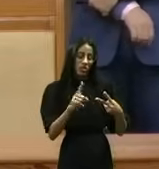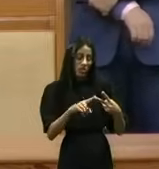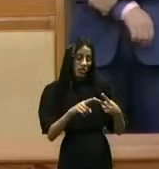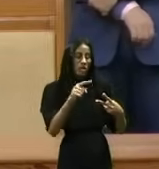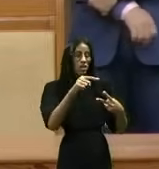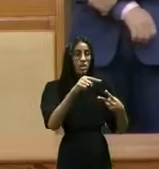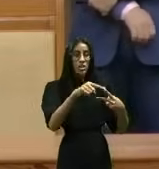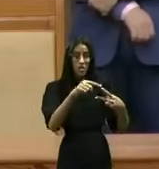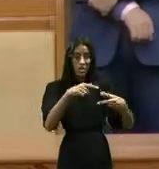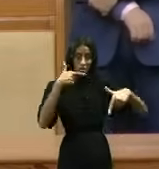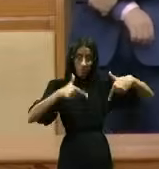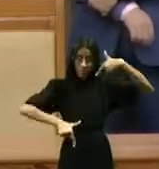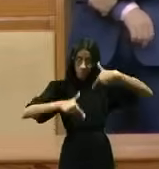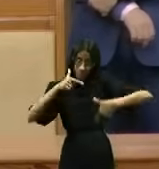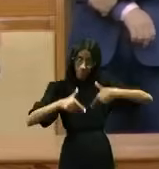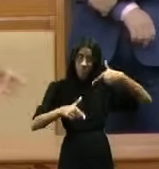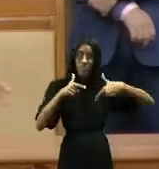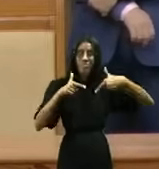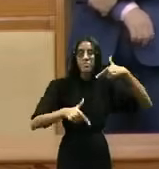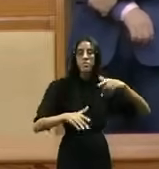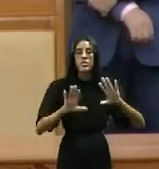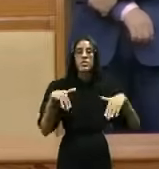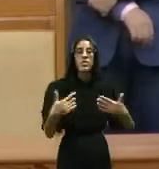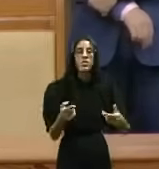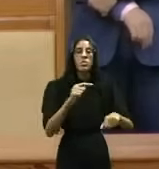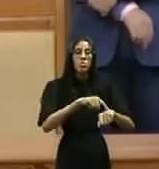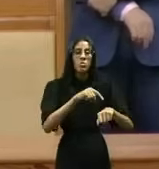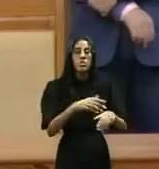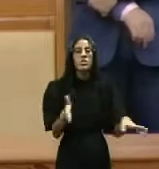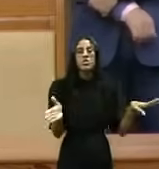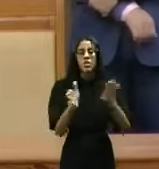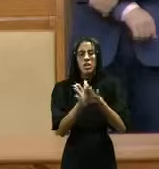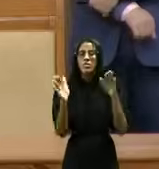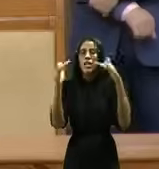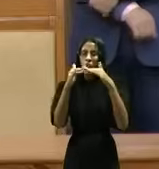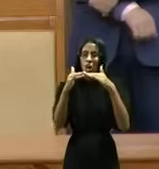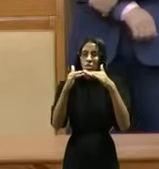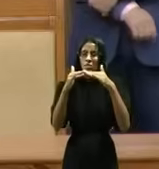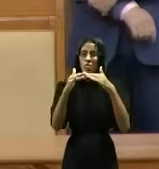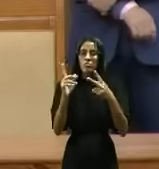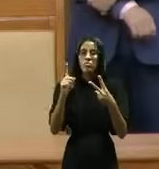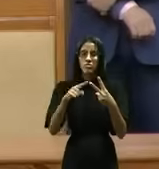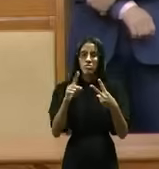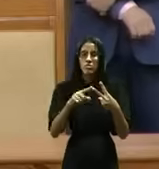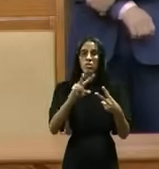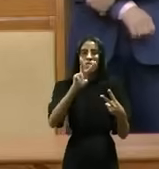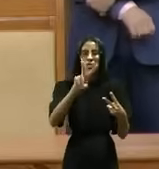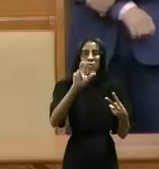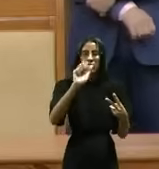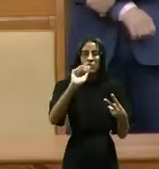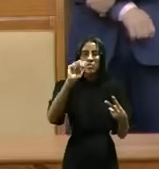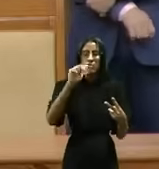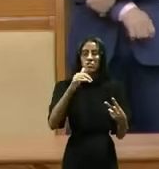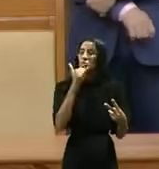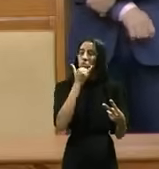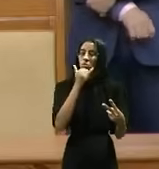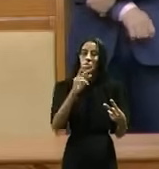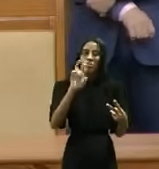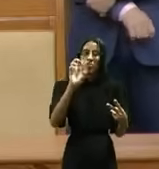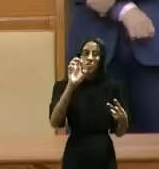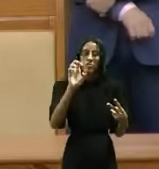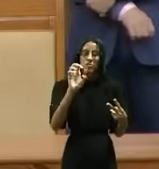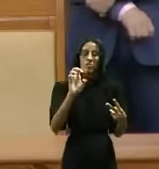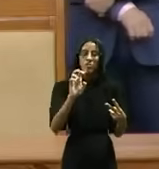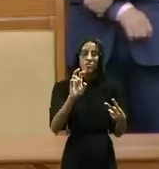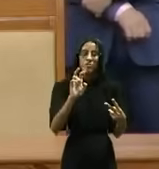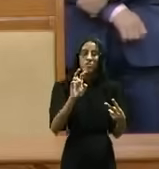então eles começaram a pregar começaram a orar e observem bem uma coisa nunca eles pensavam